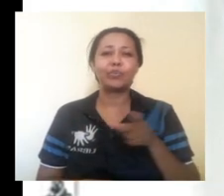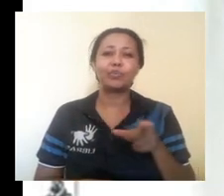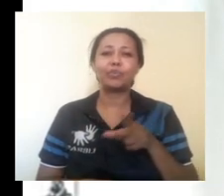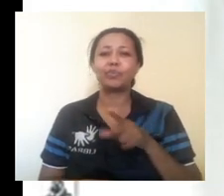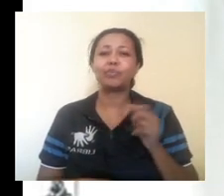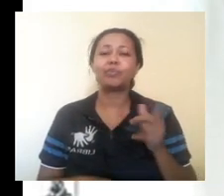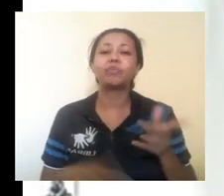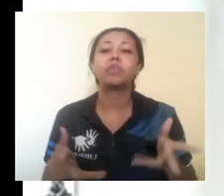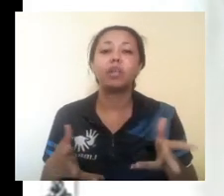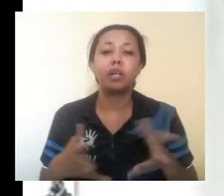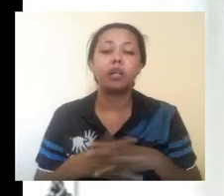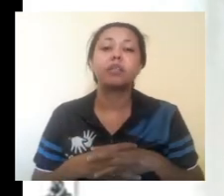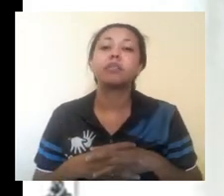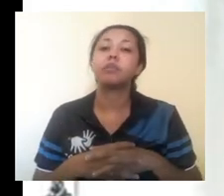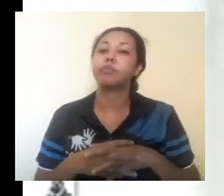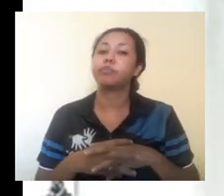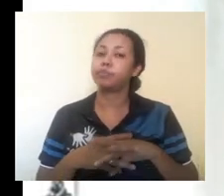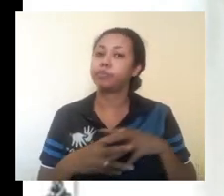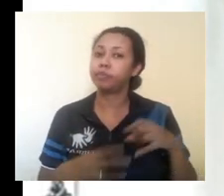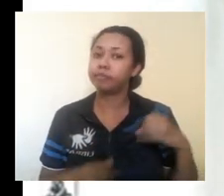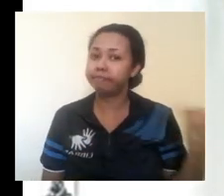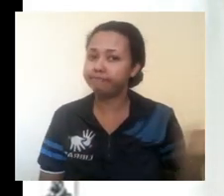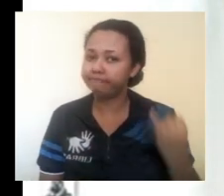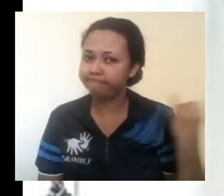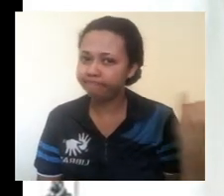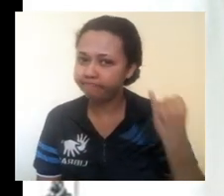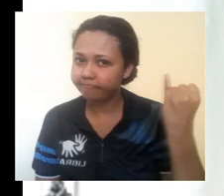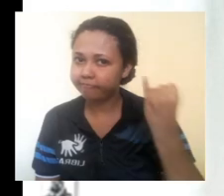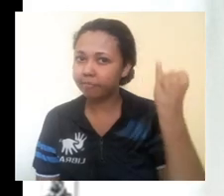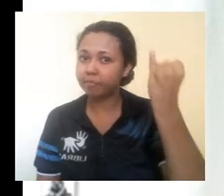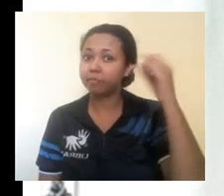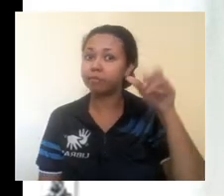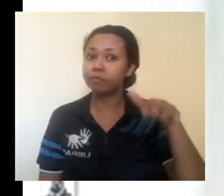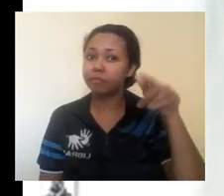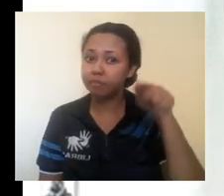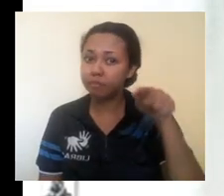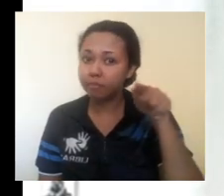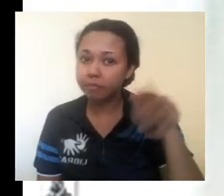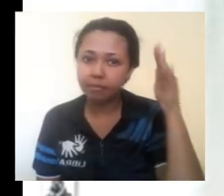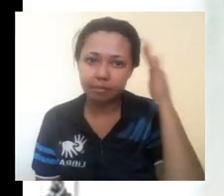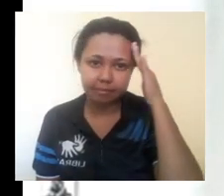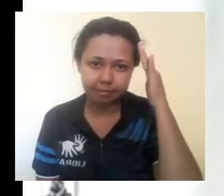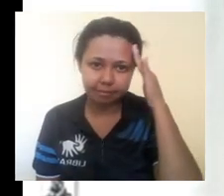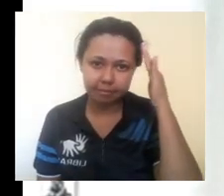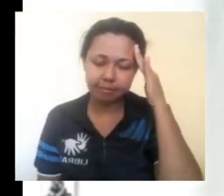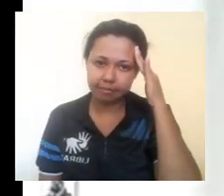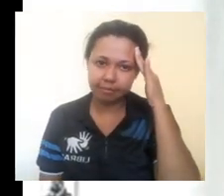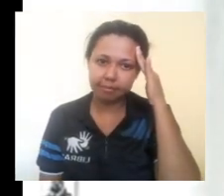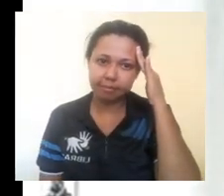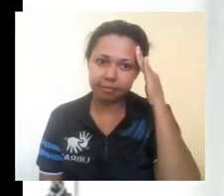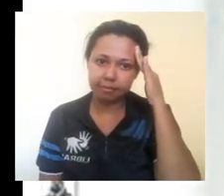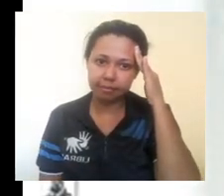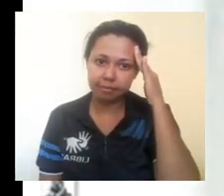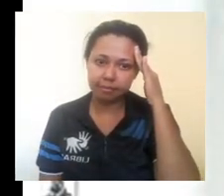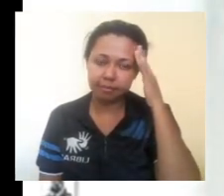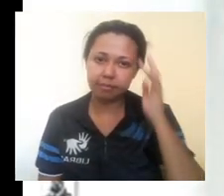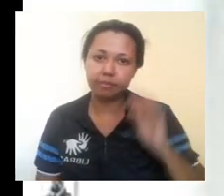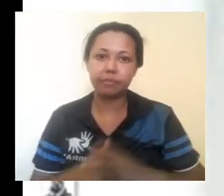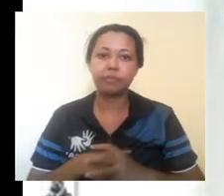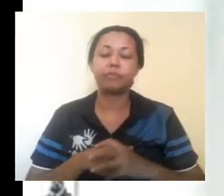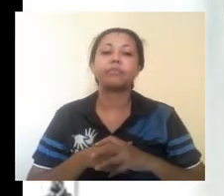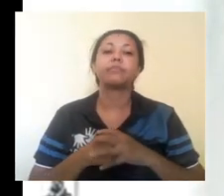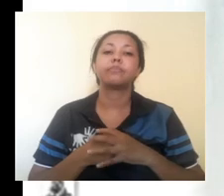coisa, não é prudente nem sábio que você negligencie ou que você descuide, né?